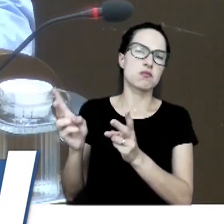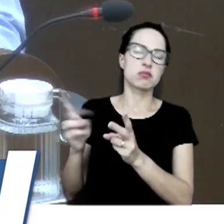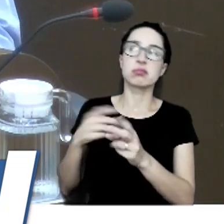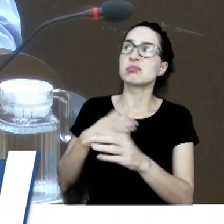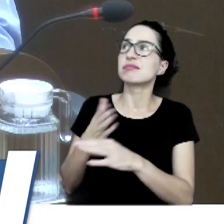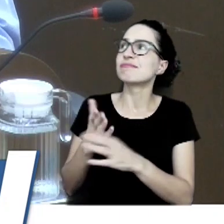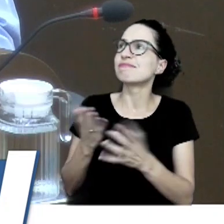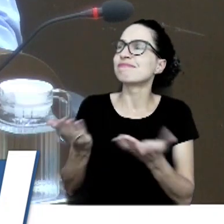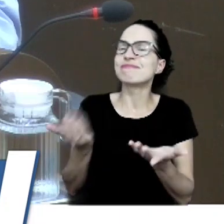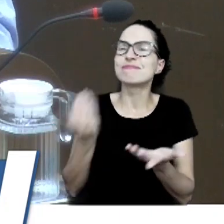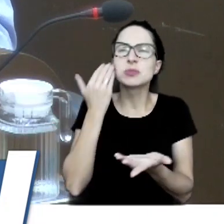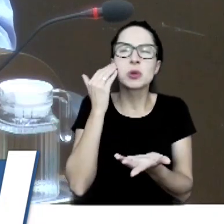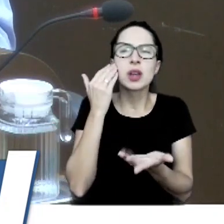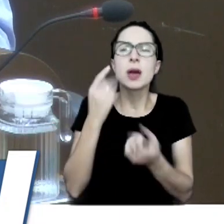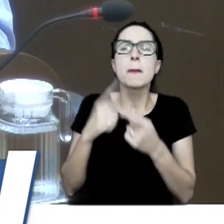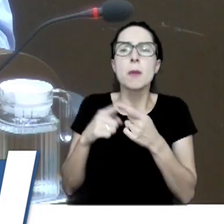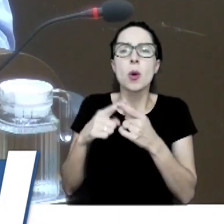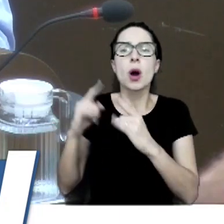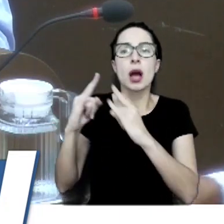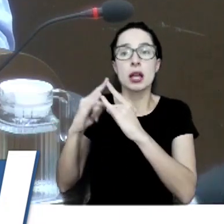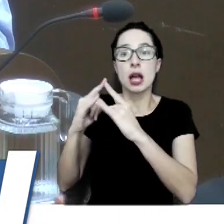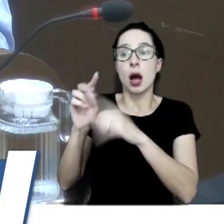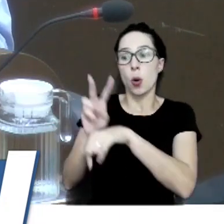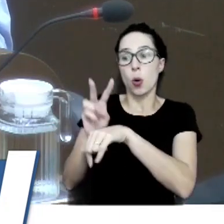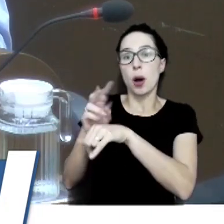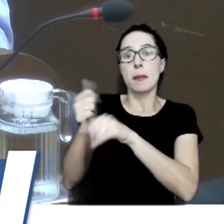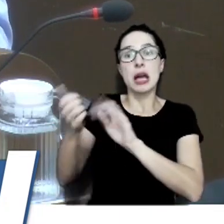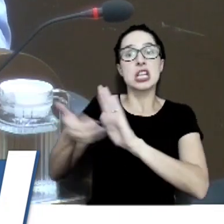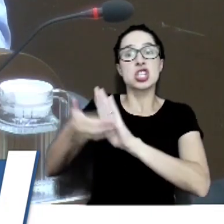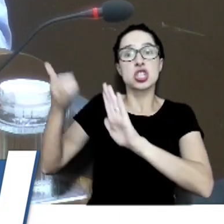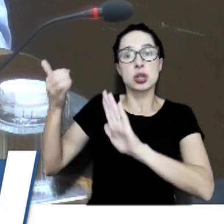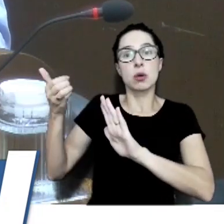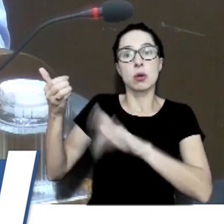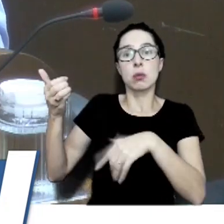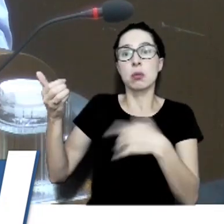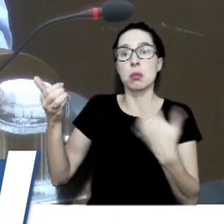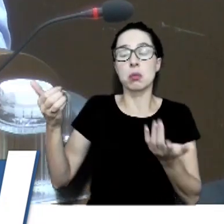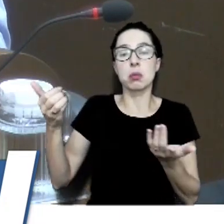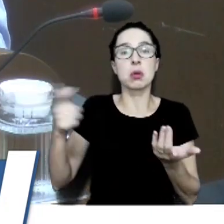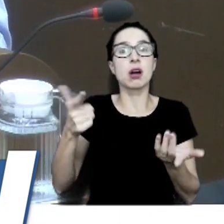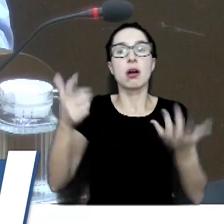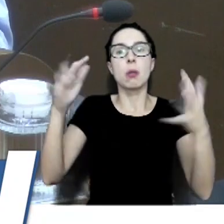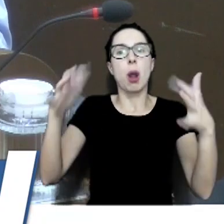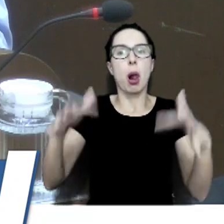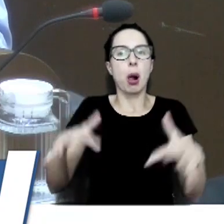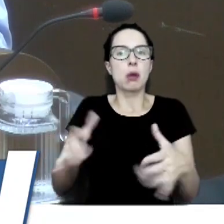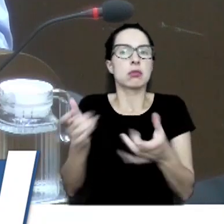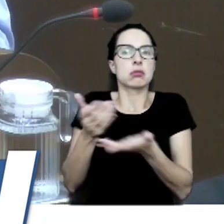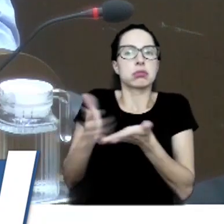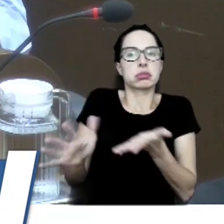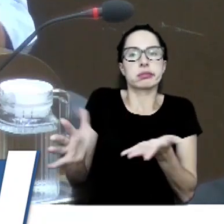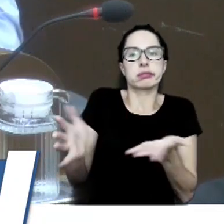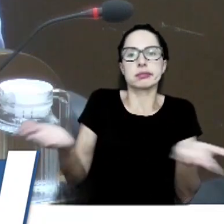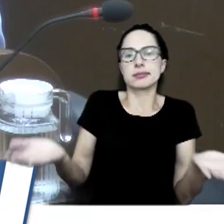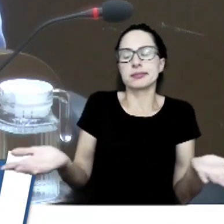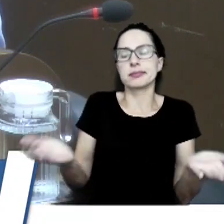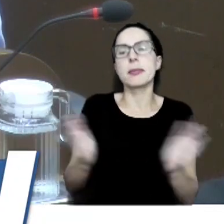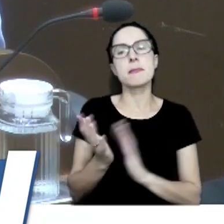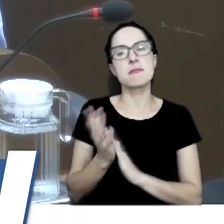Também voto muito tranquilo e quero cumprimentar a diretoria